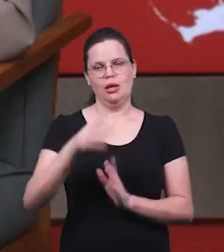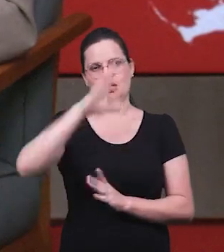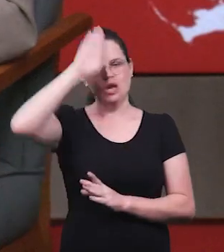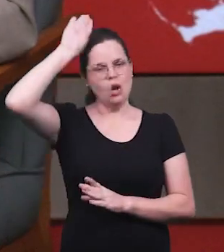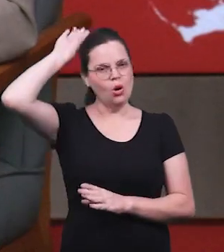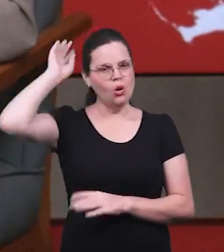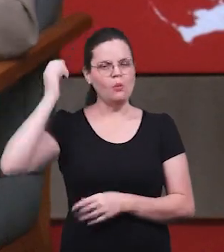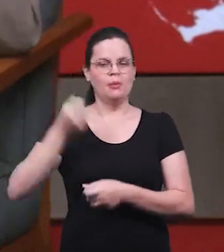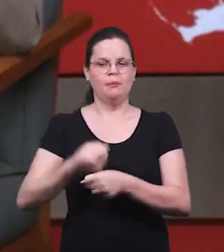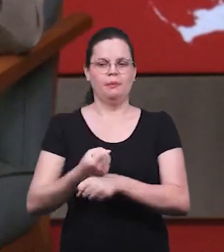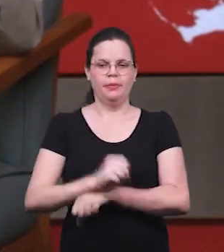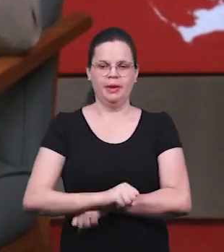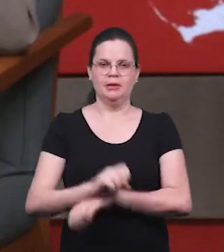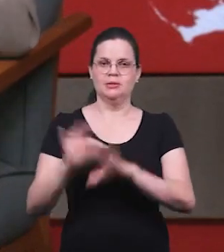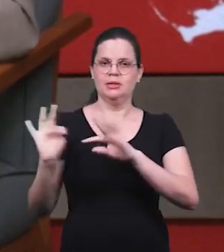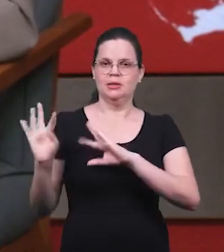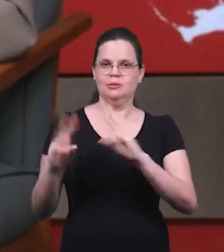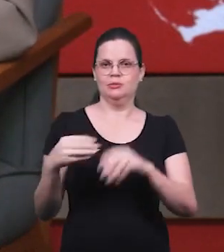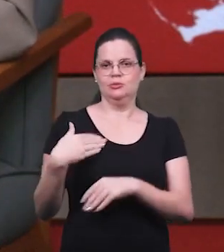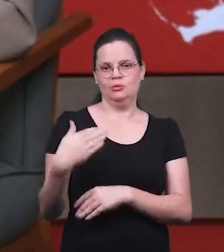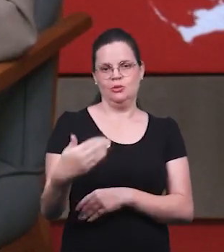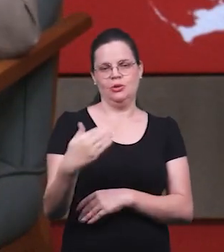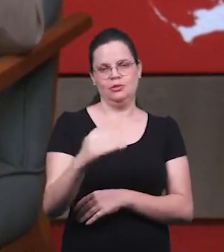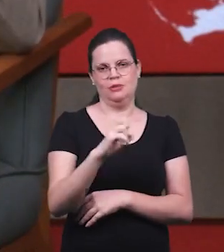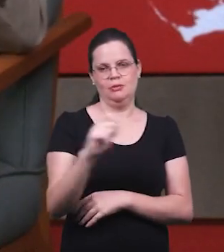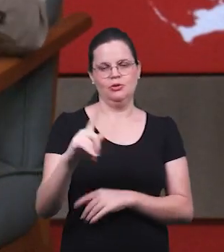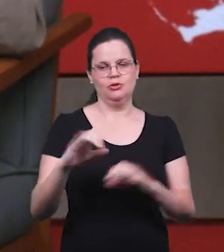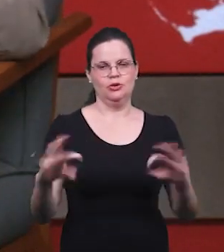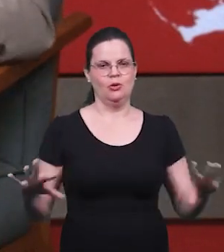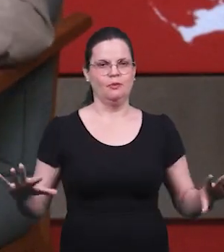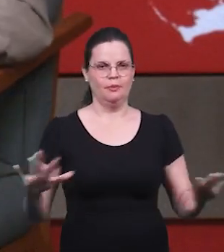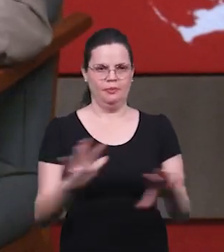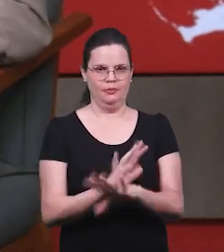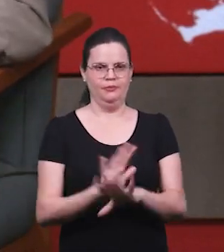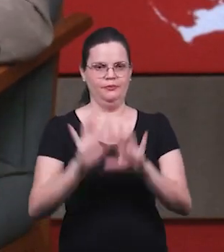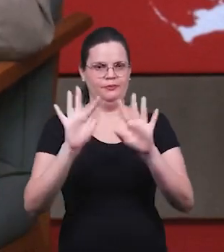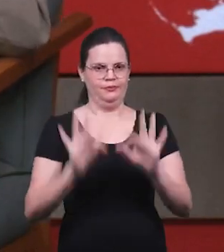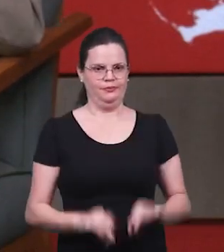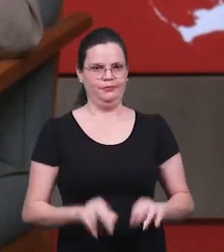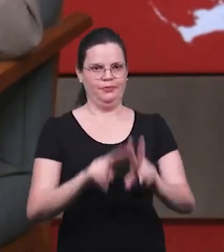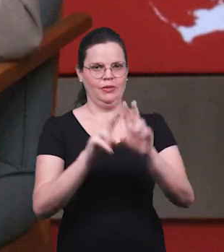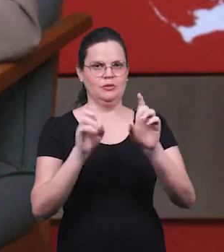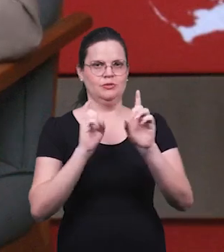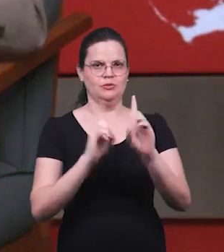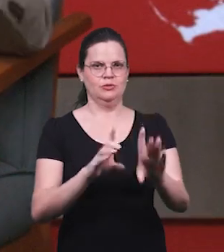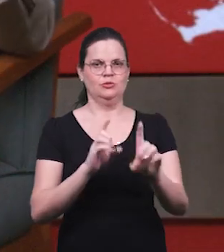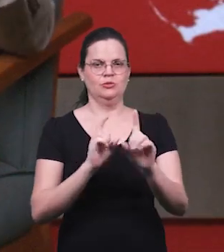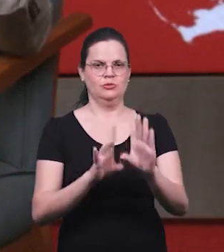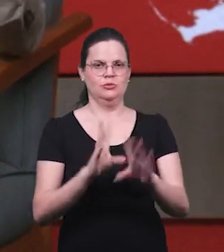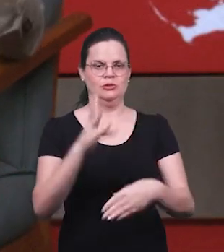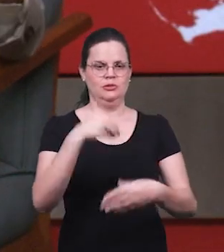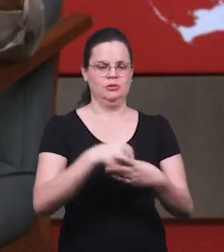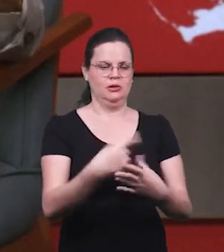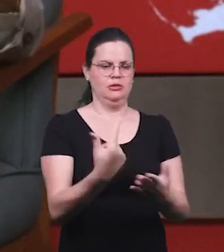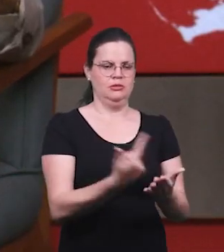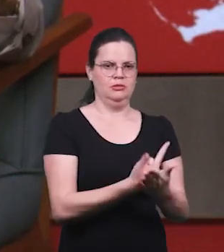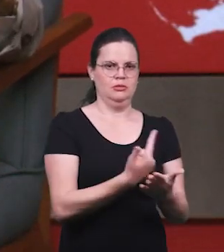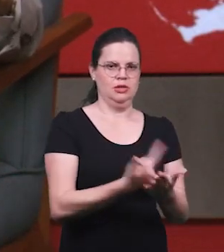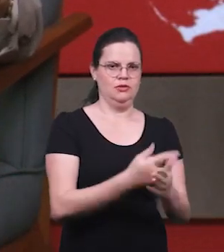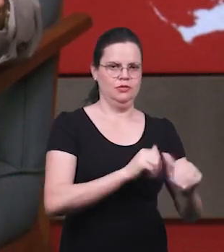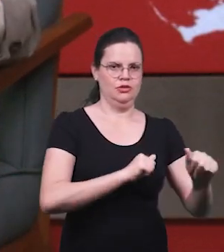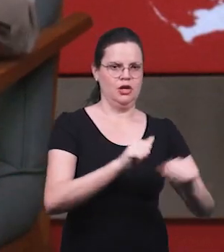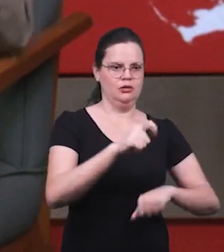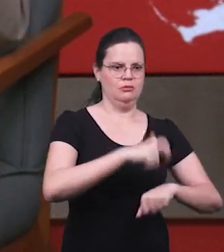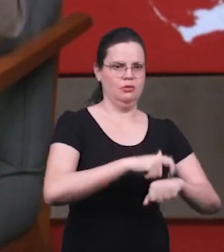vai preso, em tudo isso, no próximo programa, para a gente concluir isso e o aspecto doutrinário, desde a ascensão